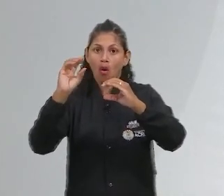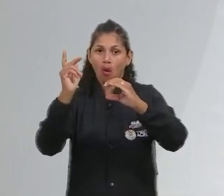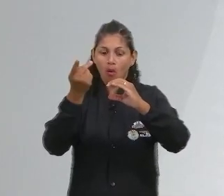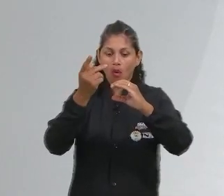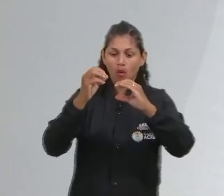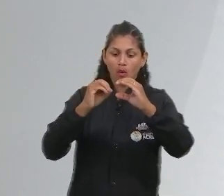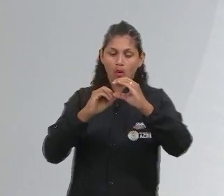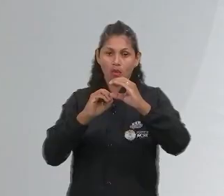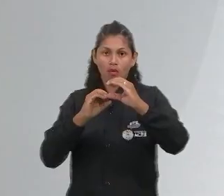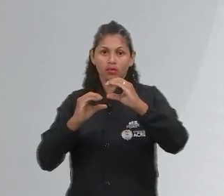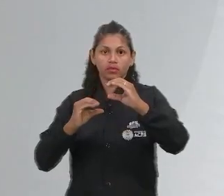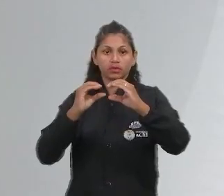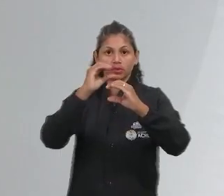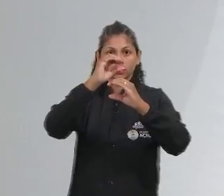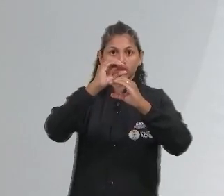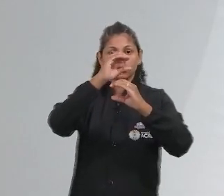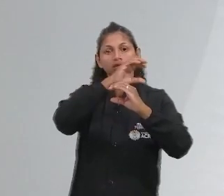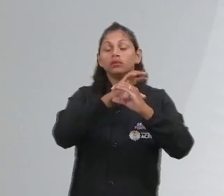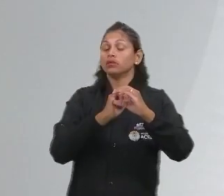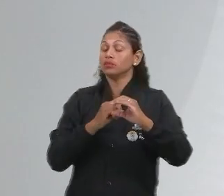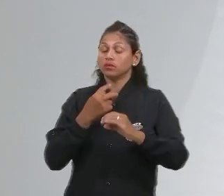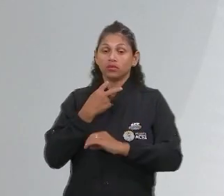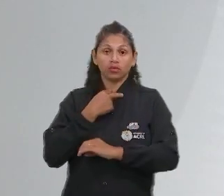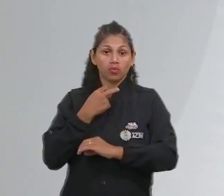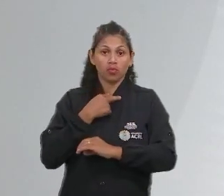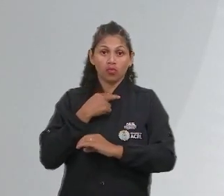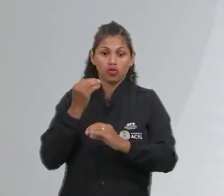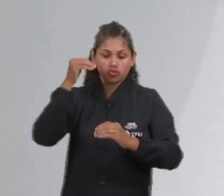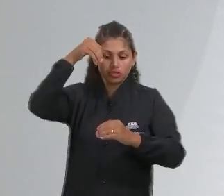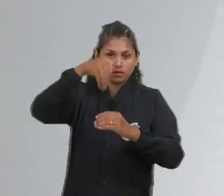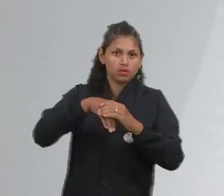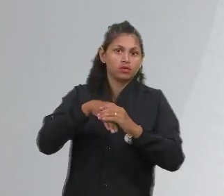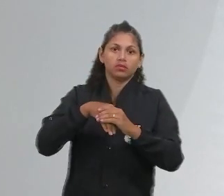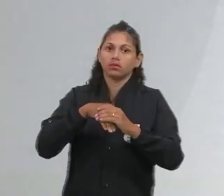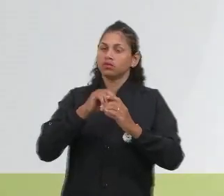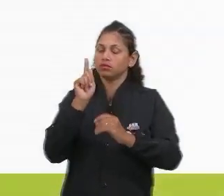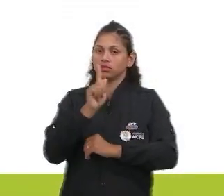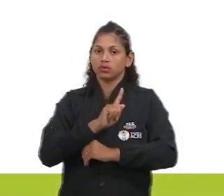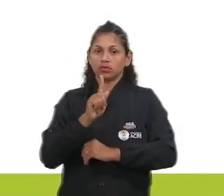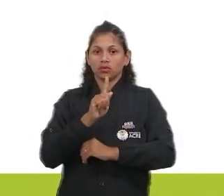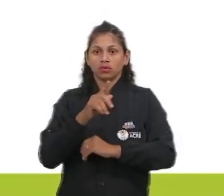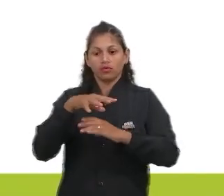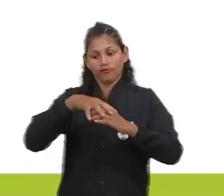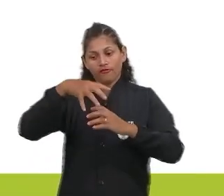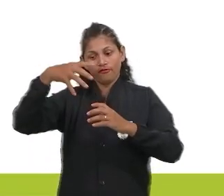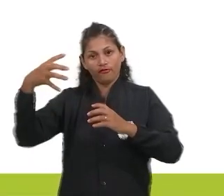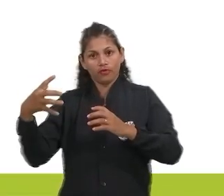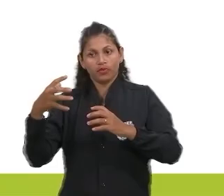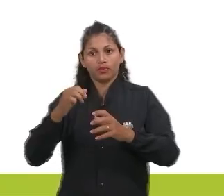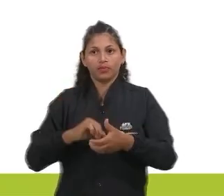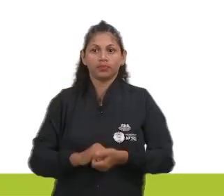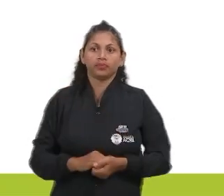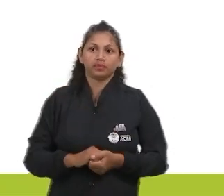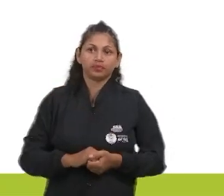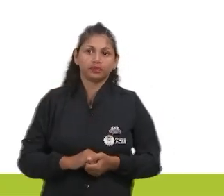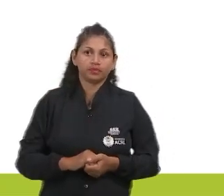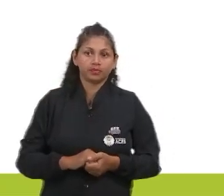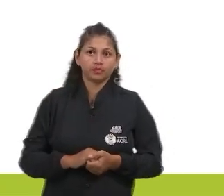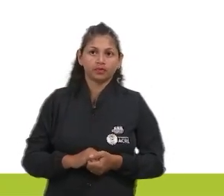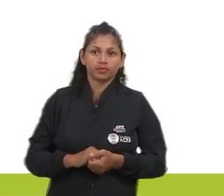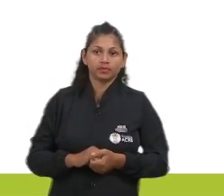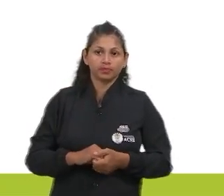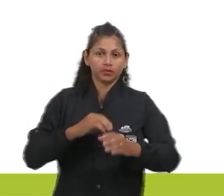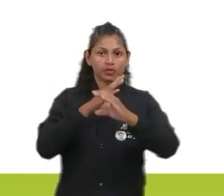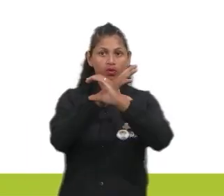número 1. Aí eu coloquei aqui alguns exemplos para vocês, tá? Do ácido etanóico e também do